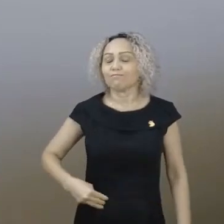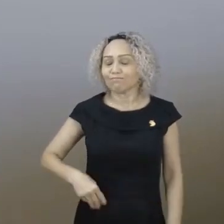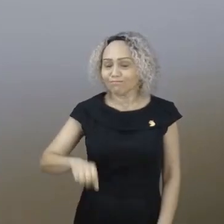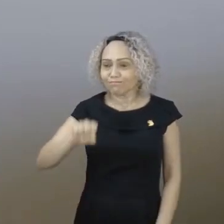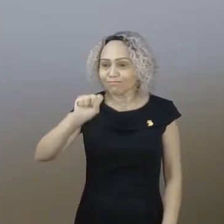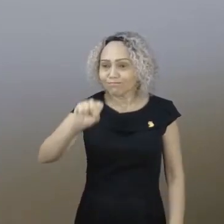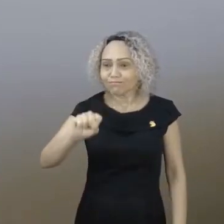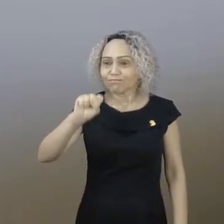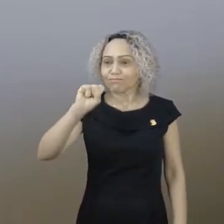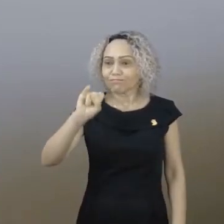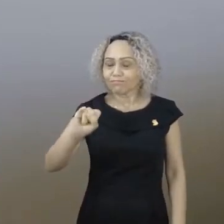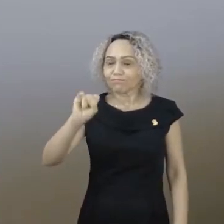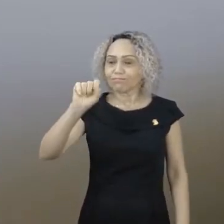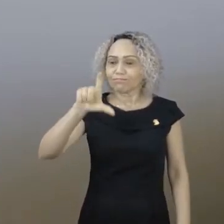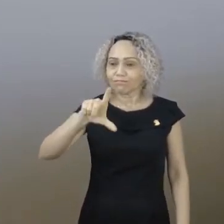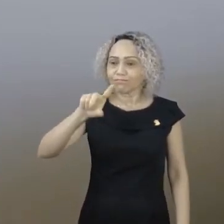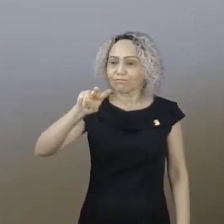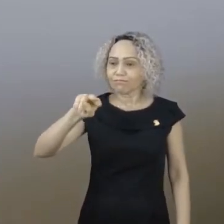eu guardei: